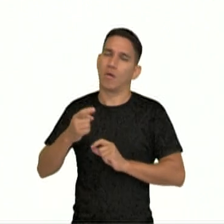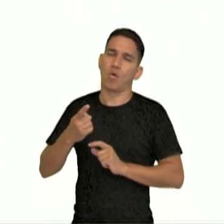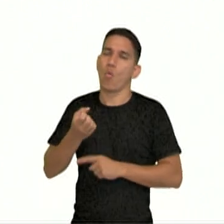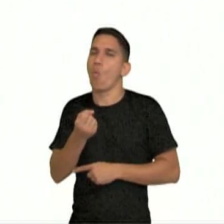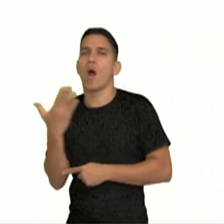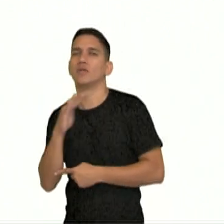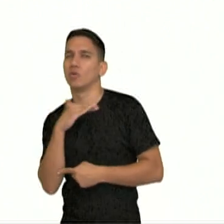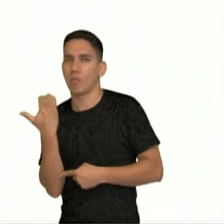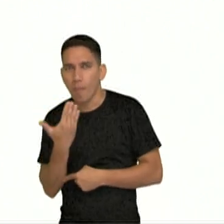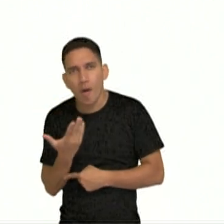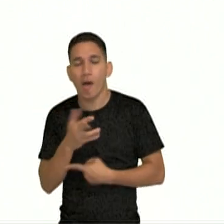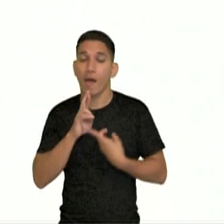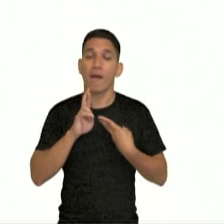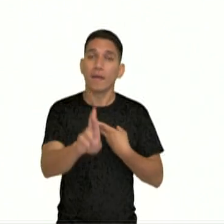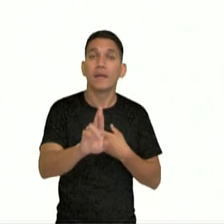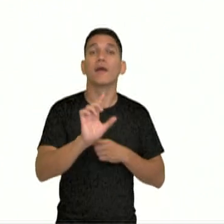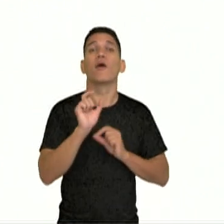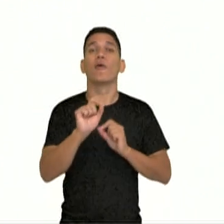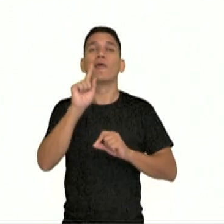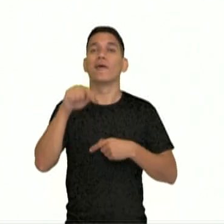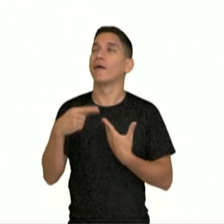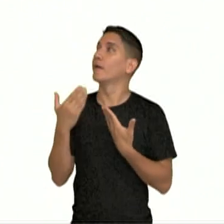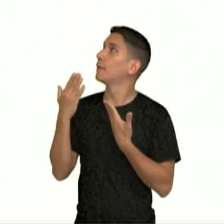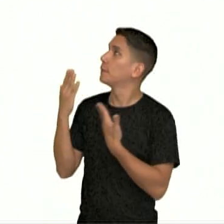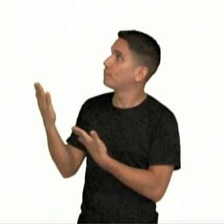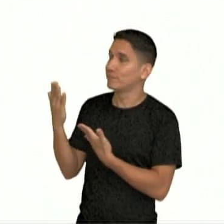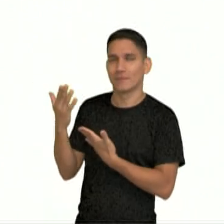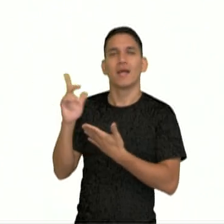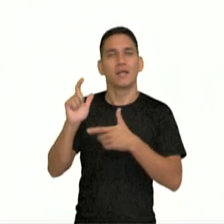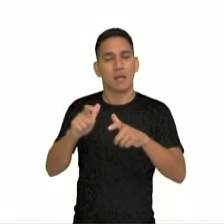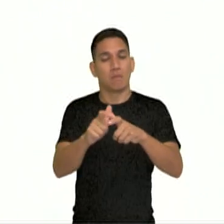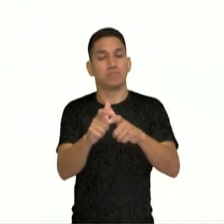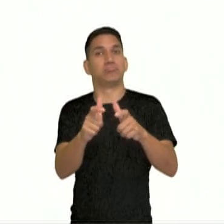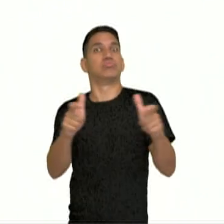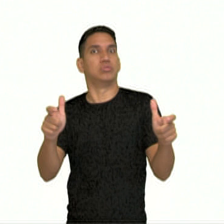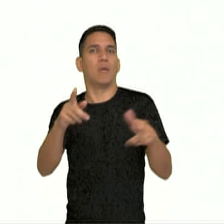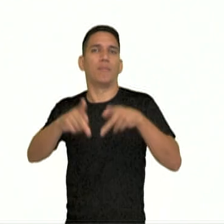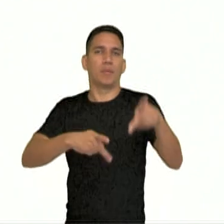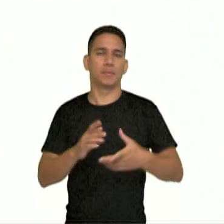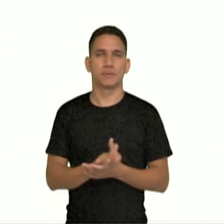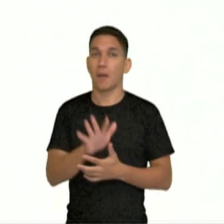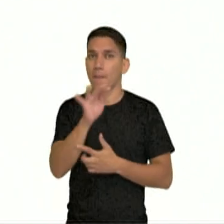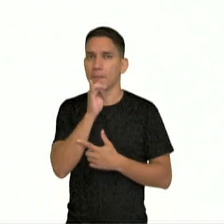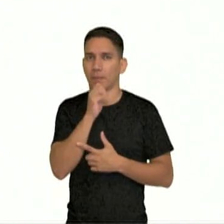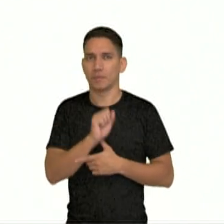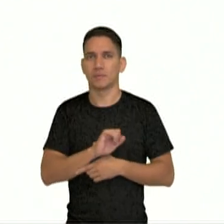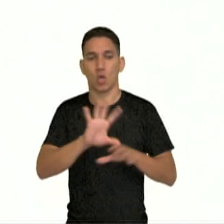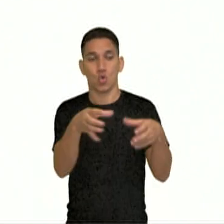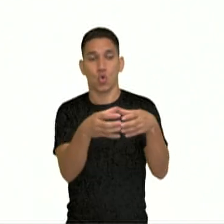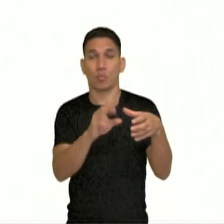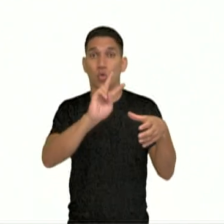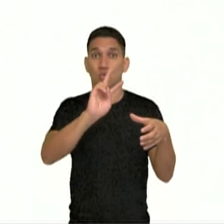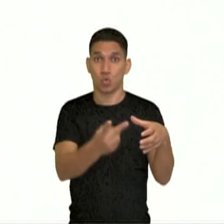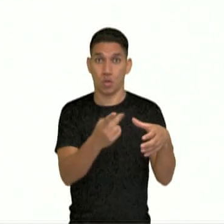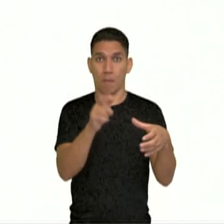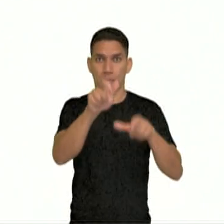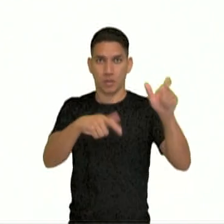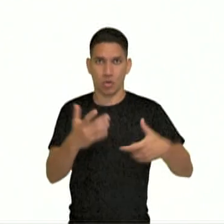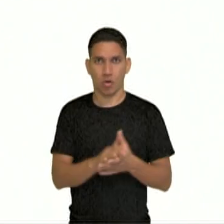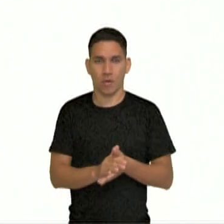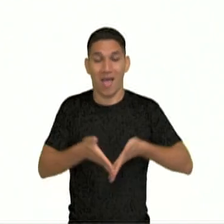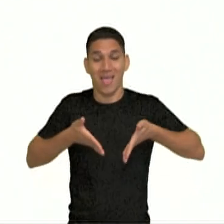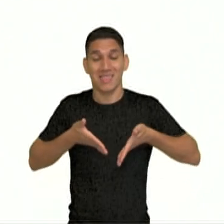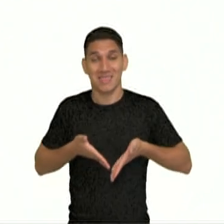óbitos, e aí como resultado a gente vai ter lá o crescimento da população. Então, por exemplo, se eu tiver um grupo de 2.000 pessoas e